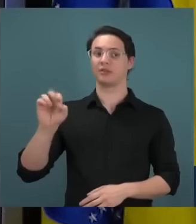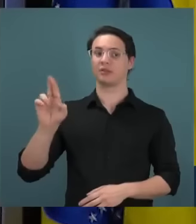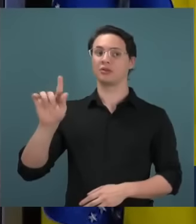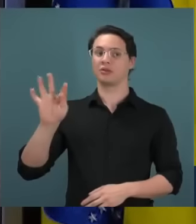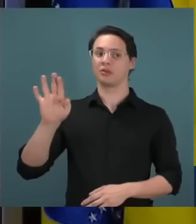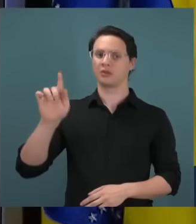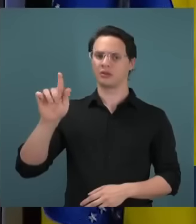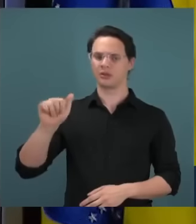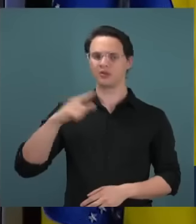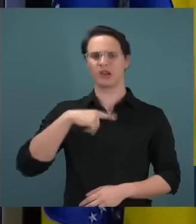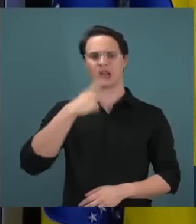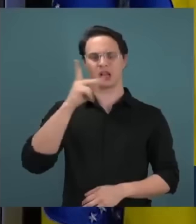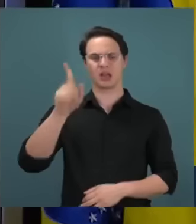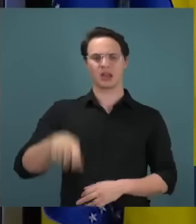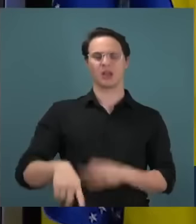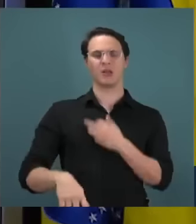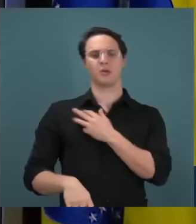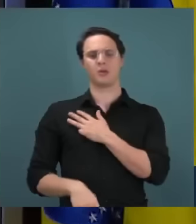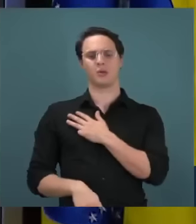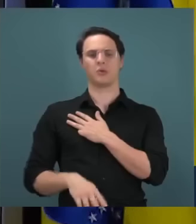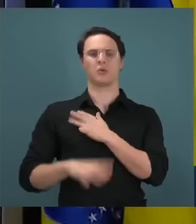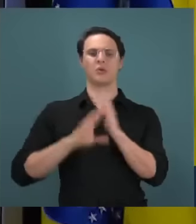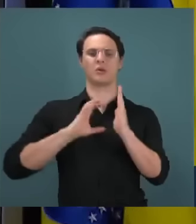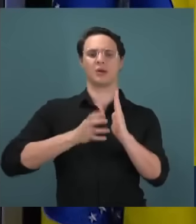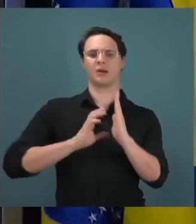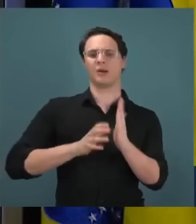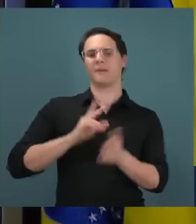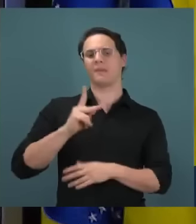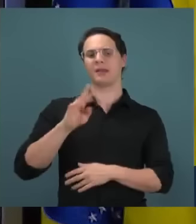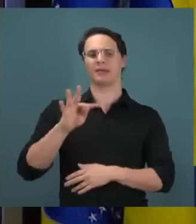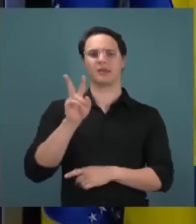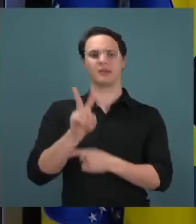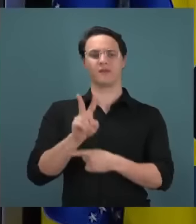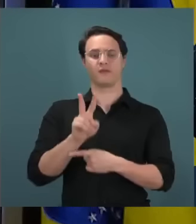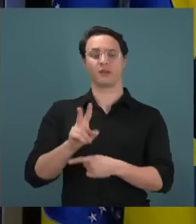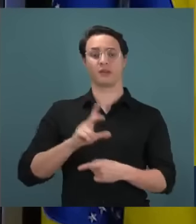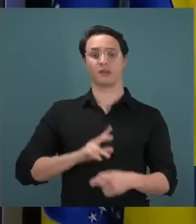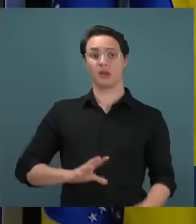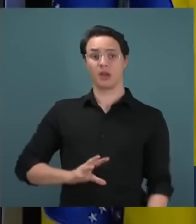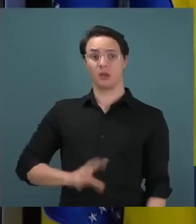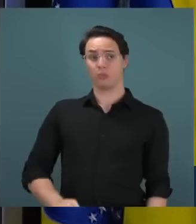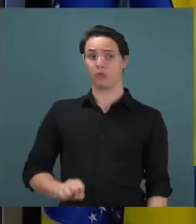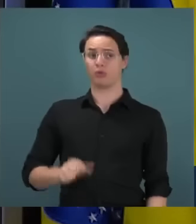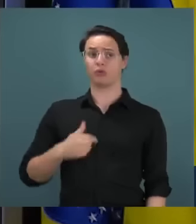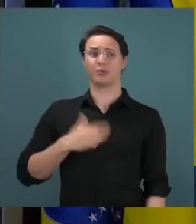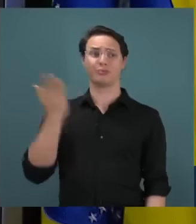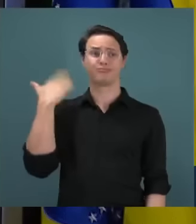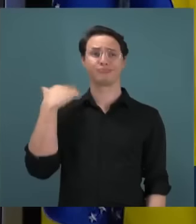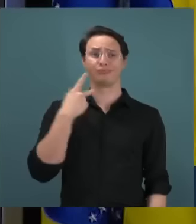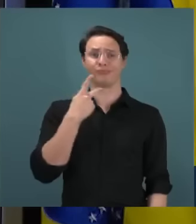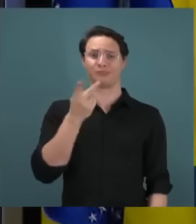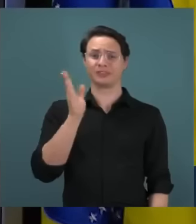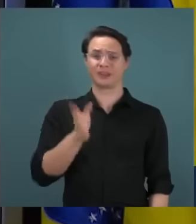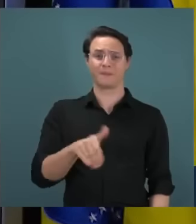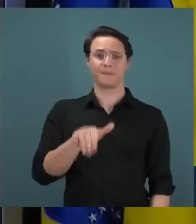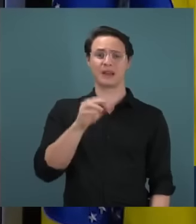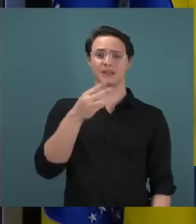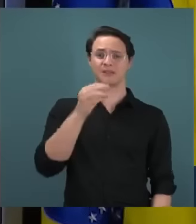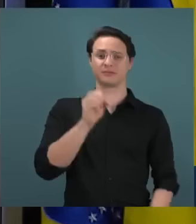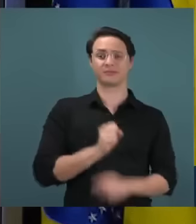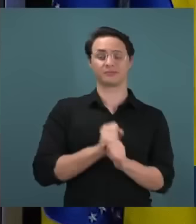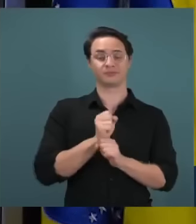dizer que Lula e o PT sempre defenderam o aborto. E eu sou militante disso há mais de 30 anos. E tudo ficou claro